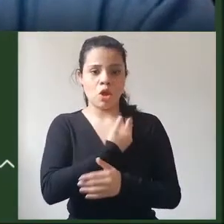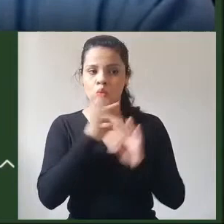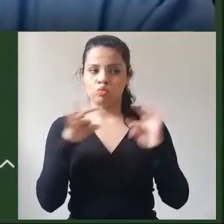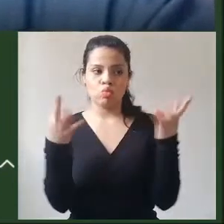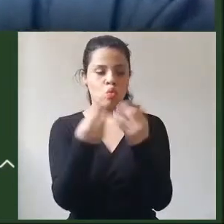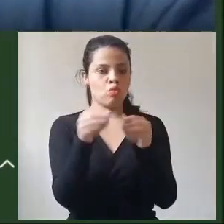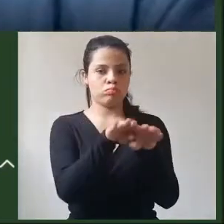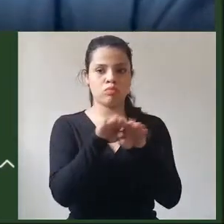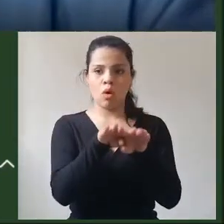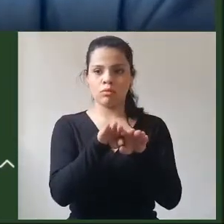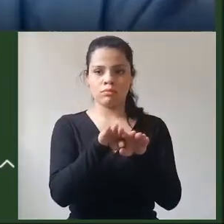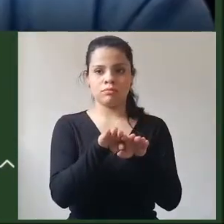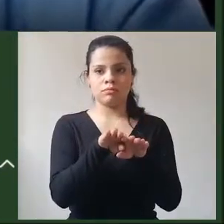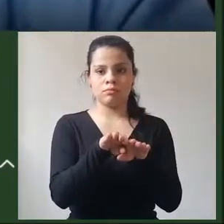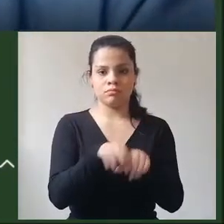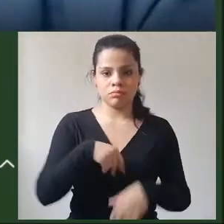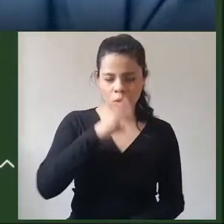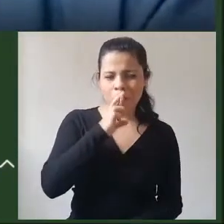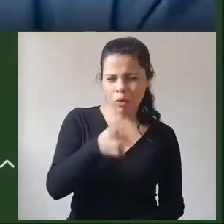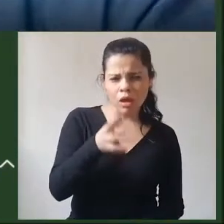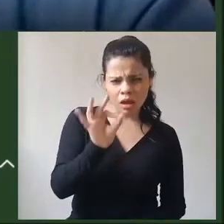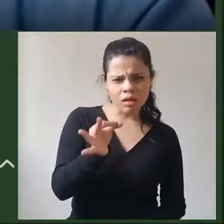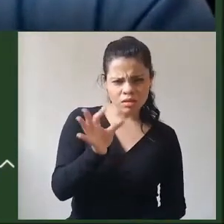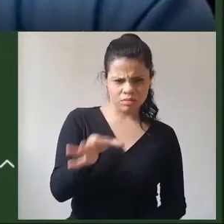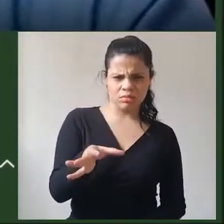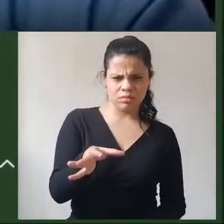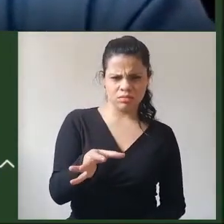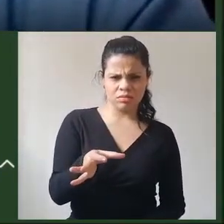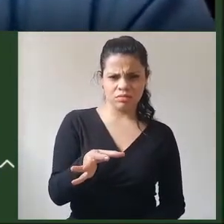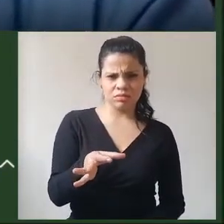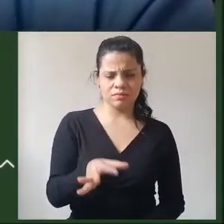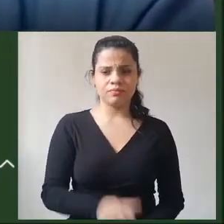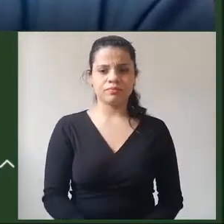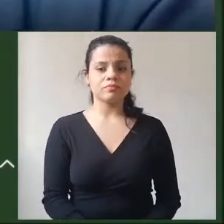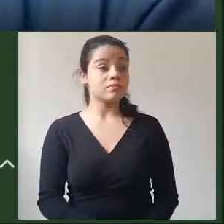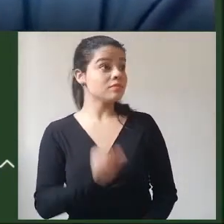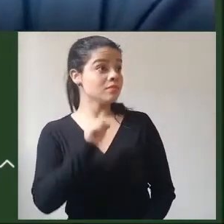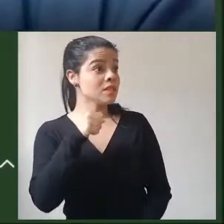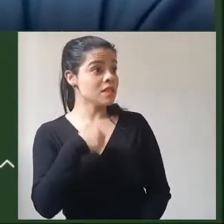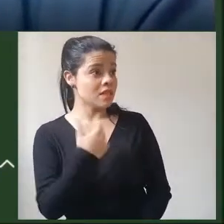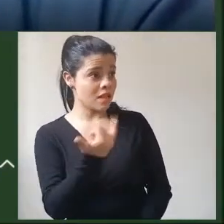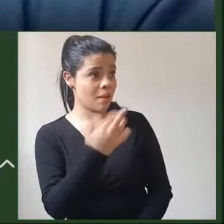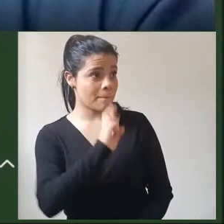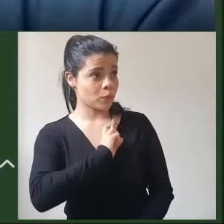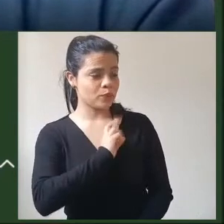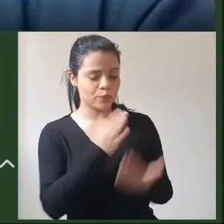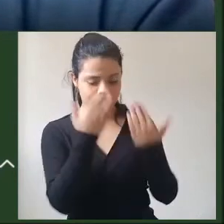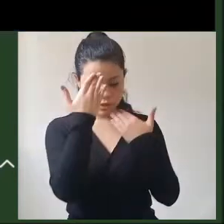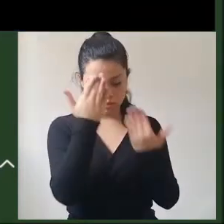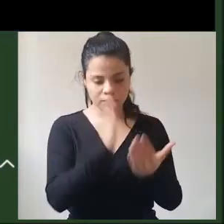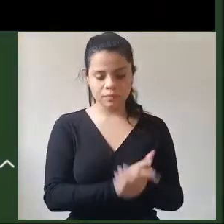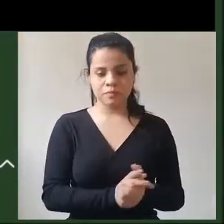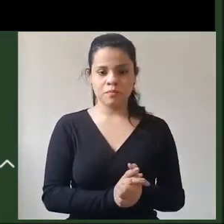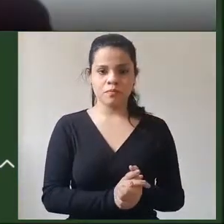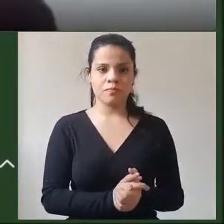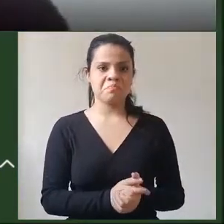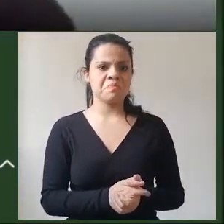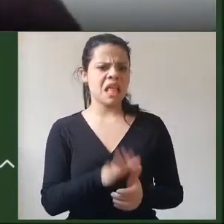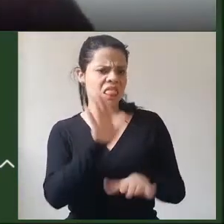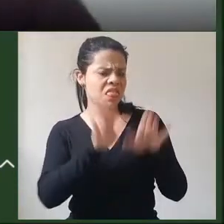deles pacientes, alguns deles colegas ou amigos. Não sei se respondi a sua pergunta, Guilherme. Respondeu